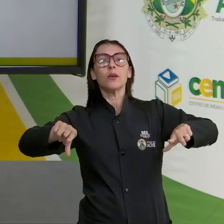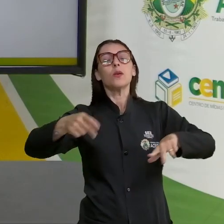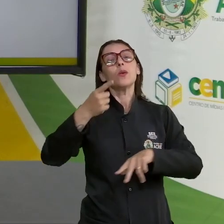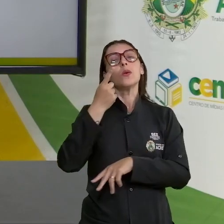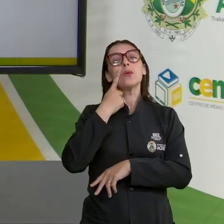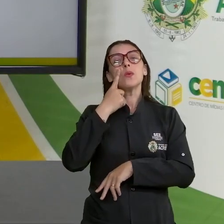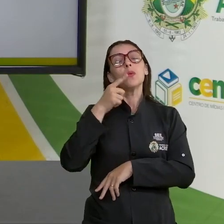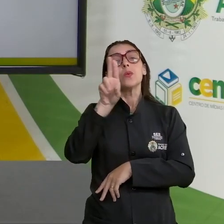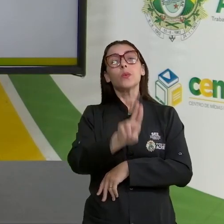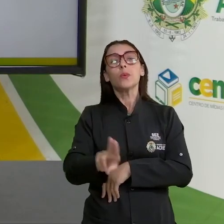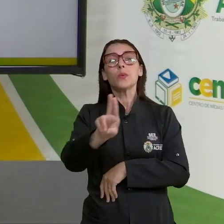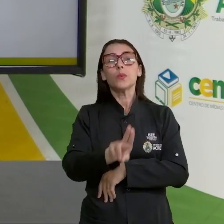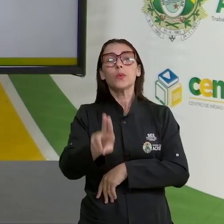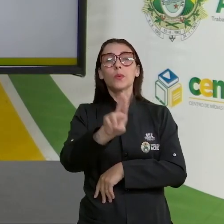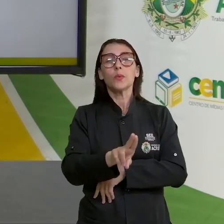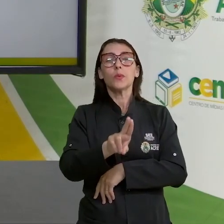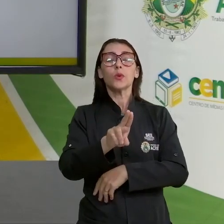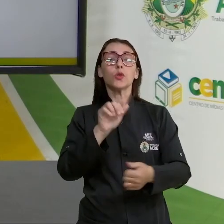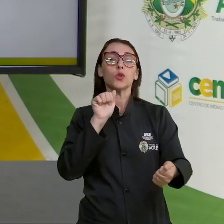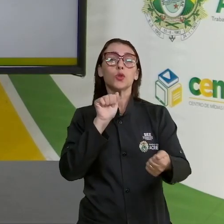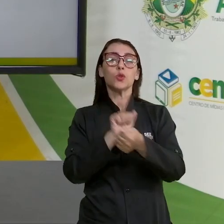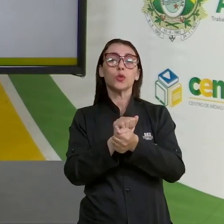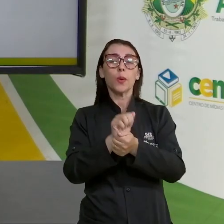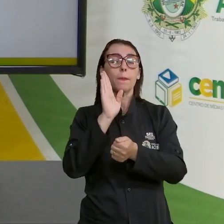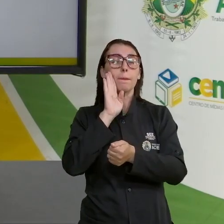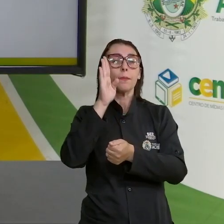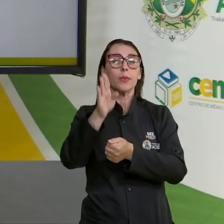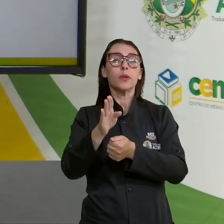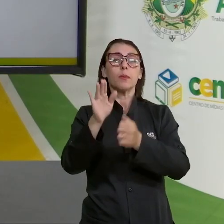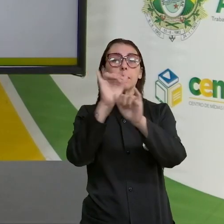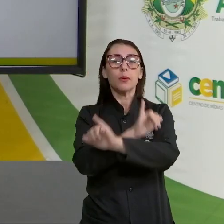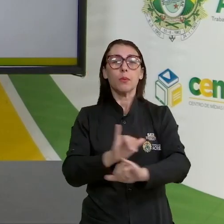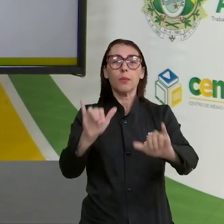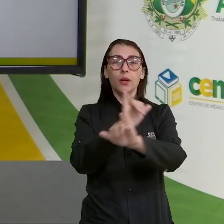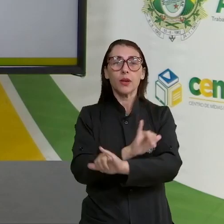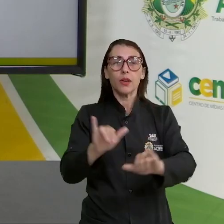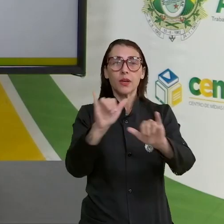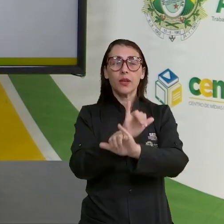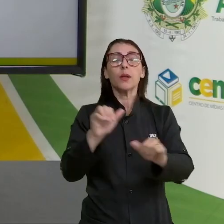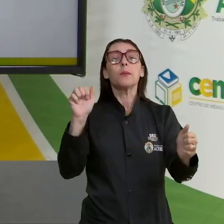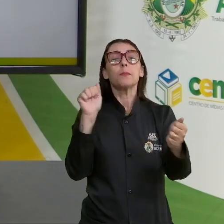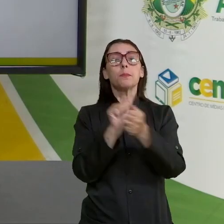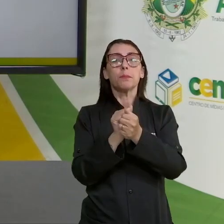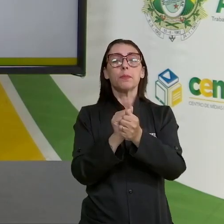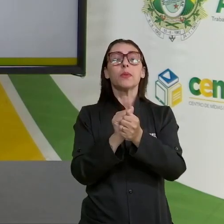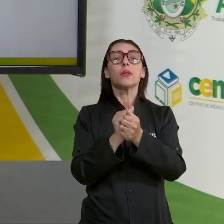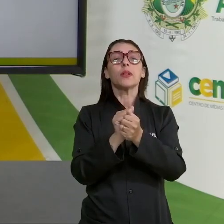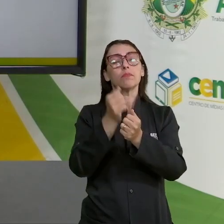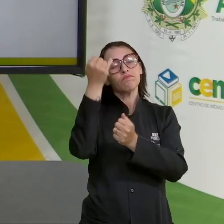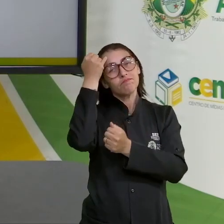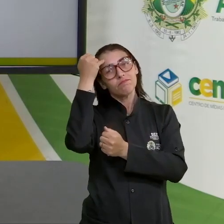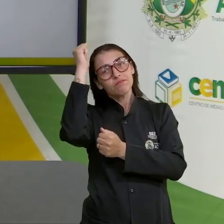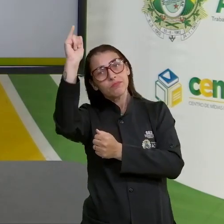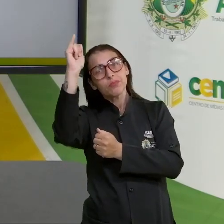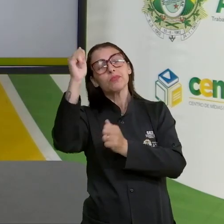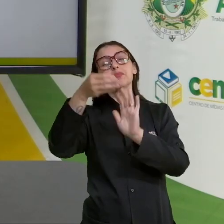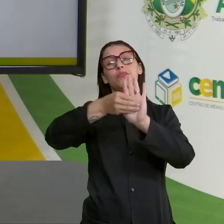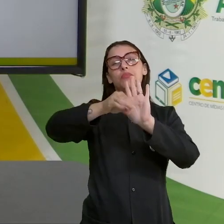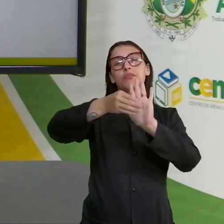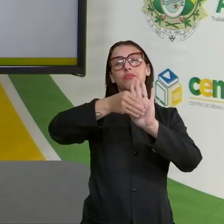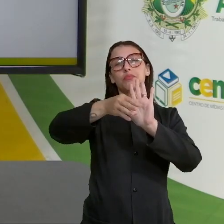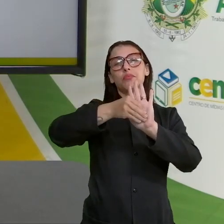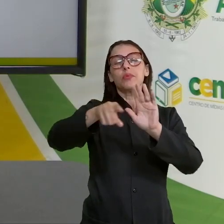o consumismo, ele é aliado principalmente à propaganda, ele é aliado principalmente à ideia aí da mídia